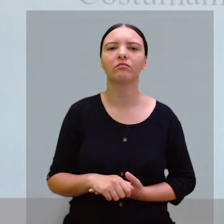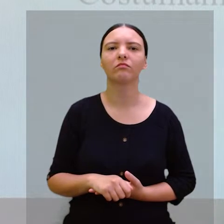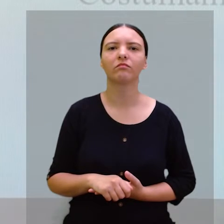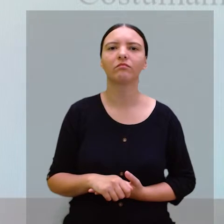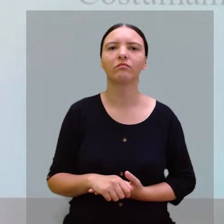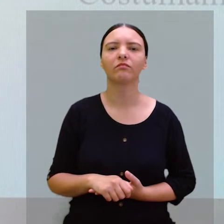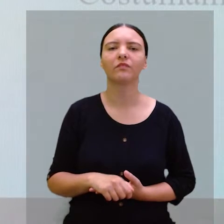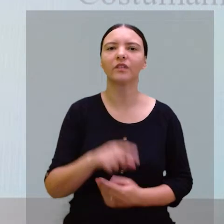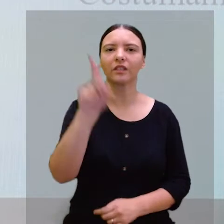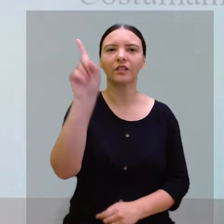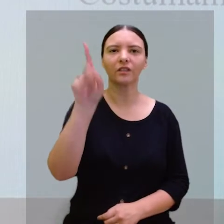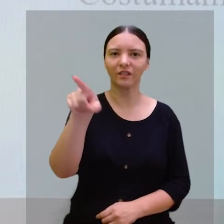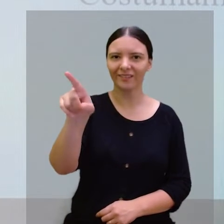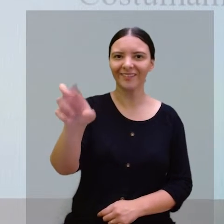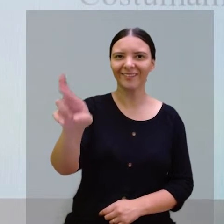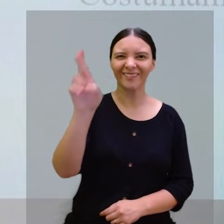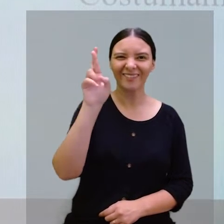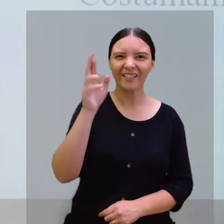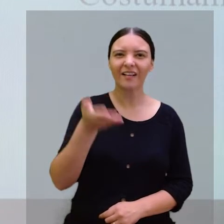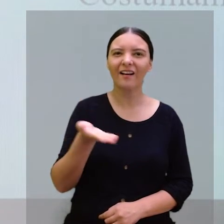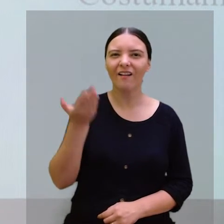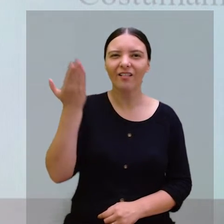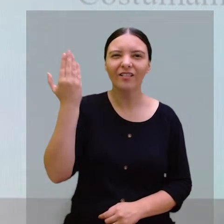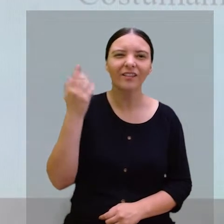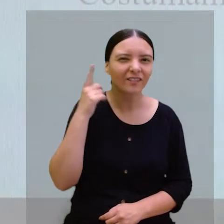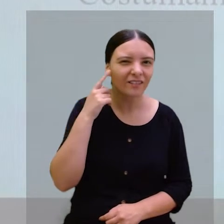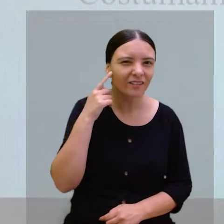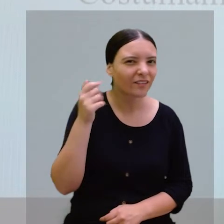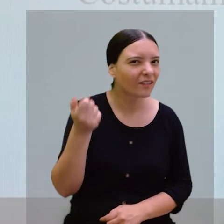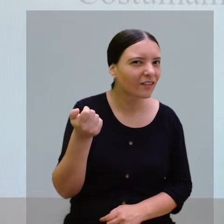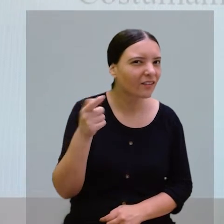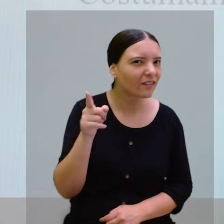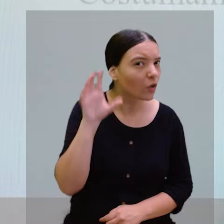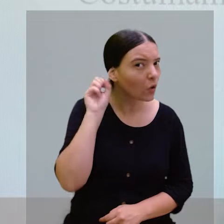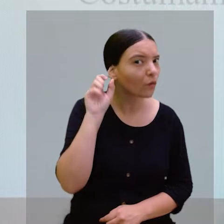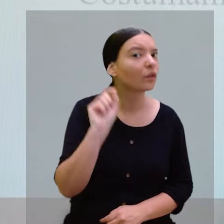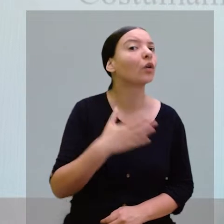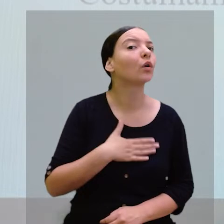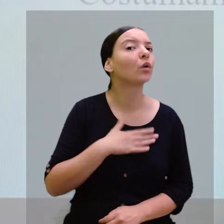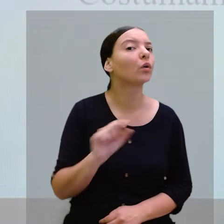Quem ele falou ali? Fala um pouquinho mais alto. O que você gosta de ouvir?